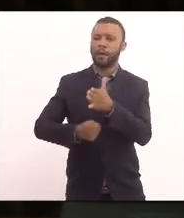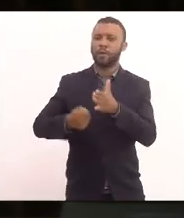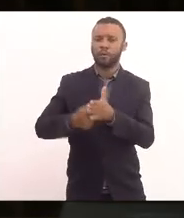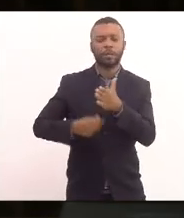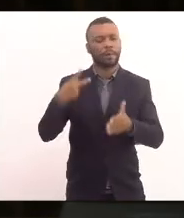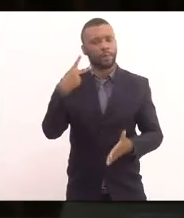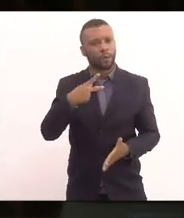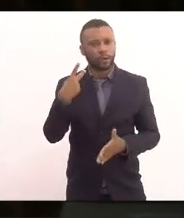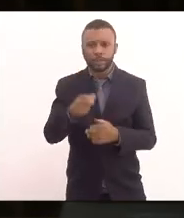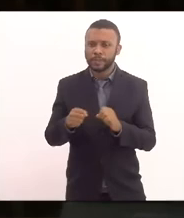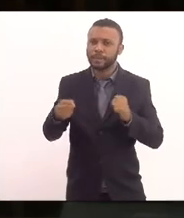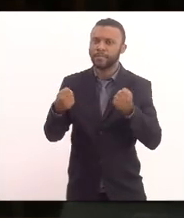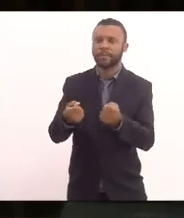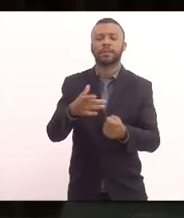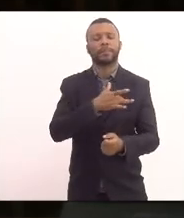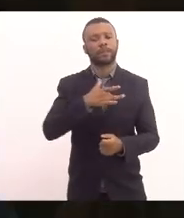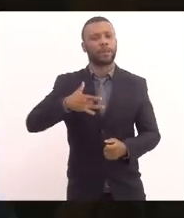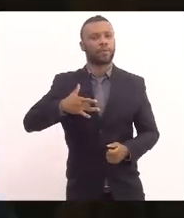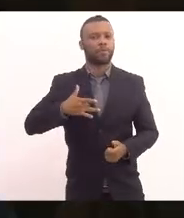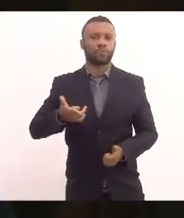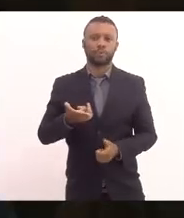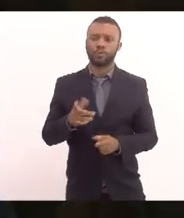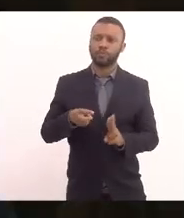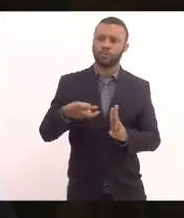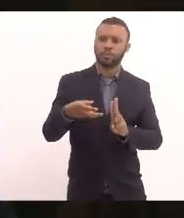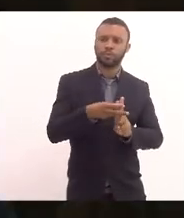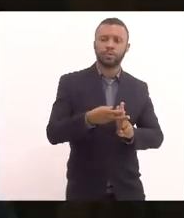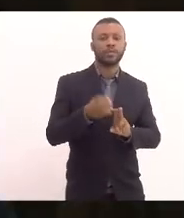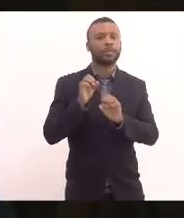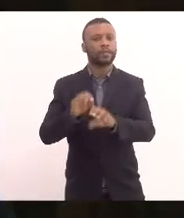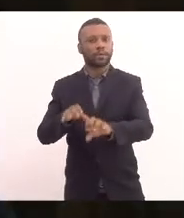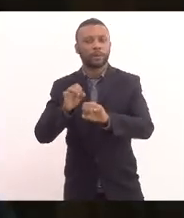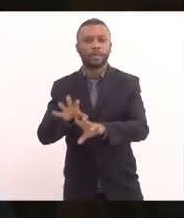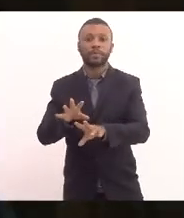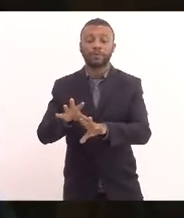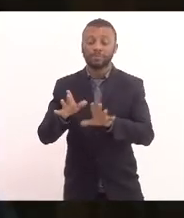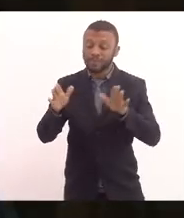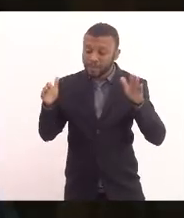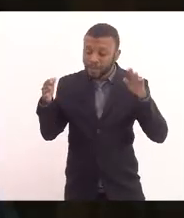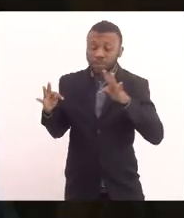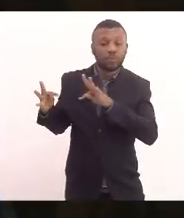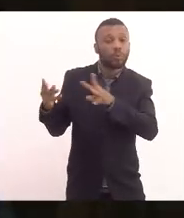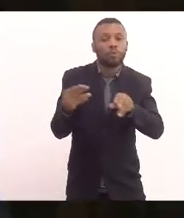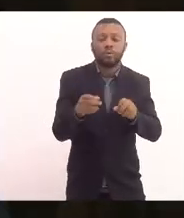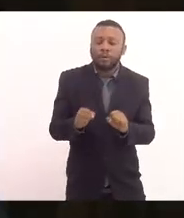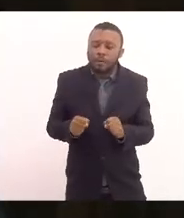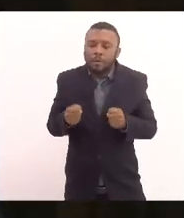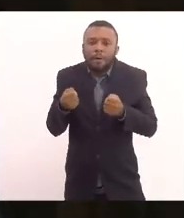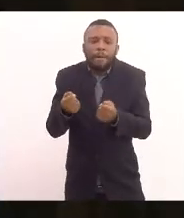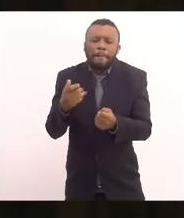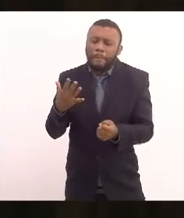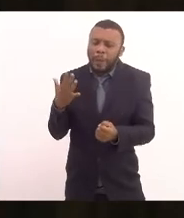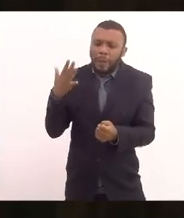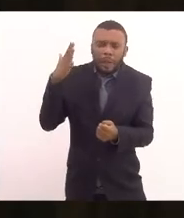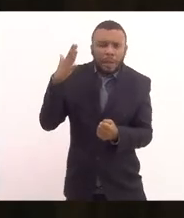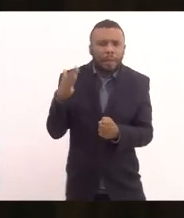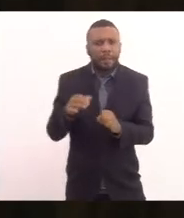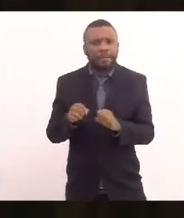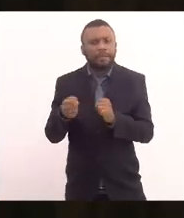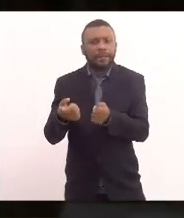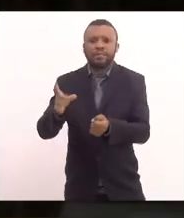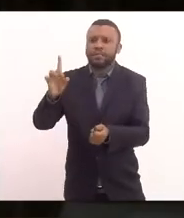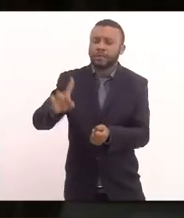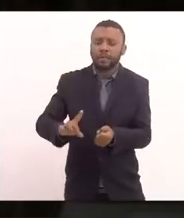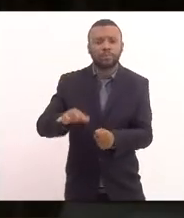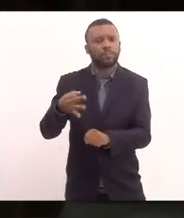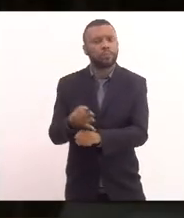saúde, do SUS e da educação para todos, mostrando-se incansável em defender direitos,